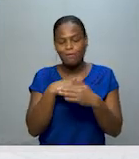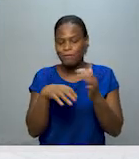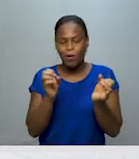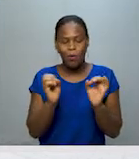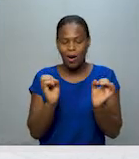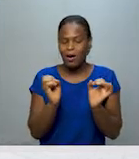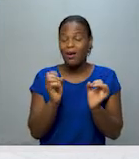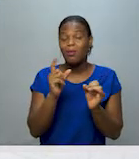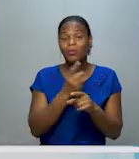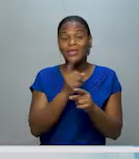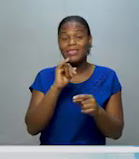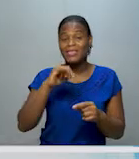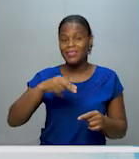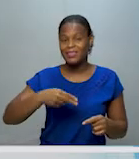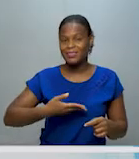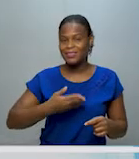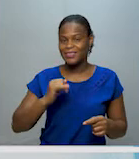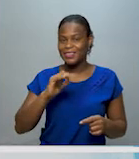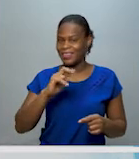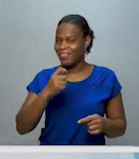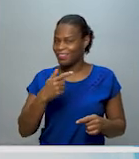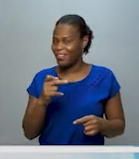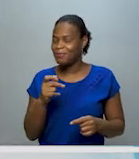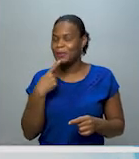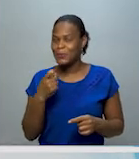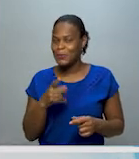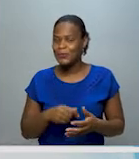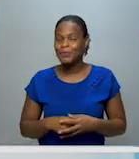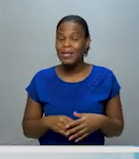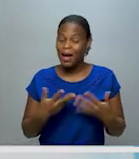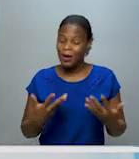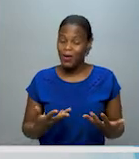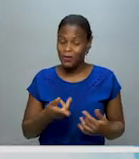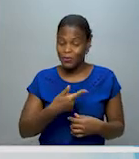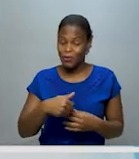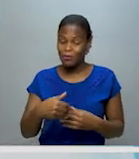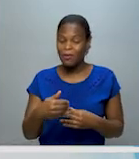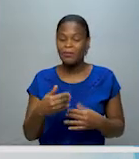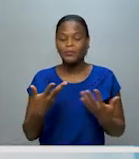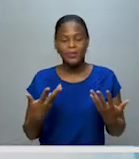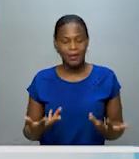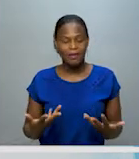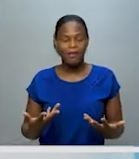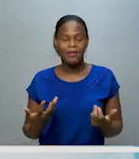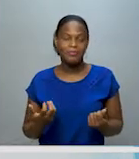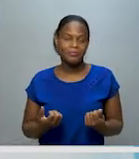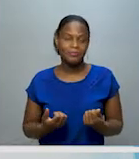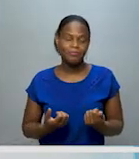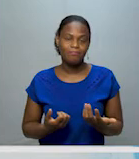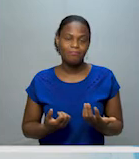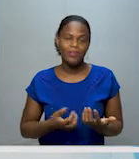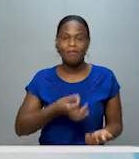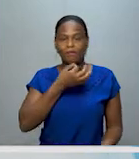Daí, portanto, indireta esta pergunta. Nós vamos, então, neste momento, passar para